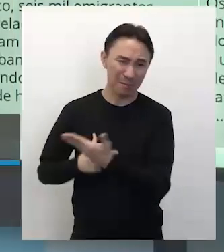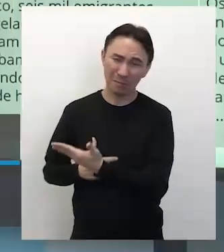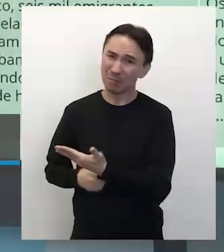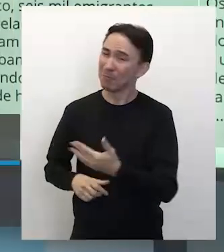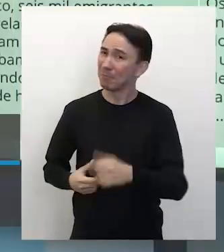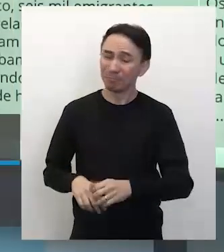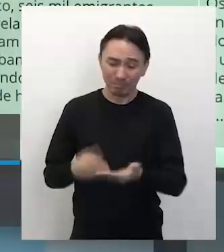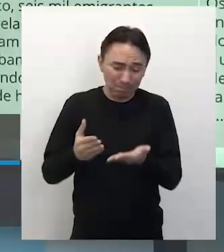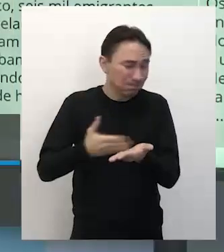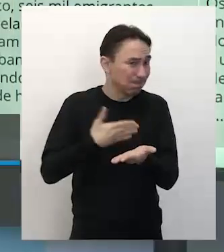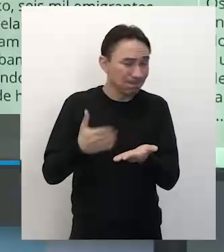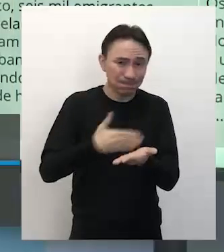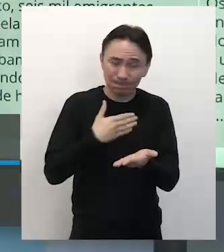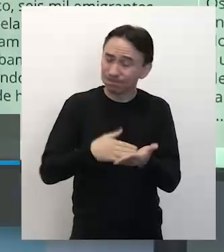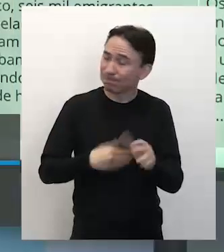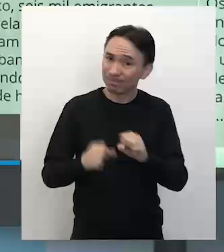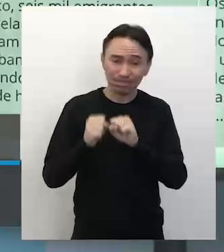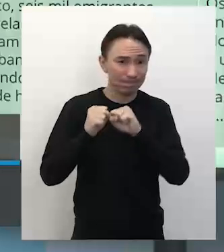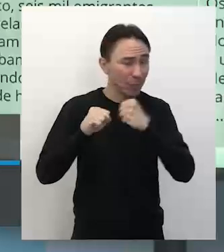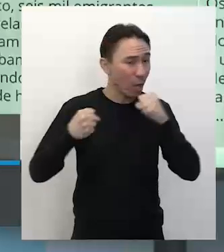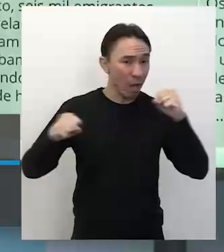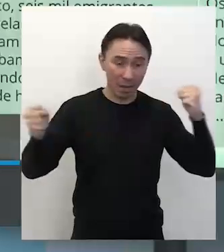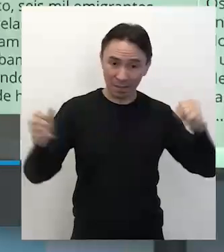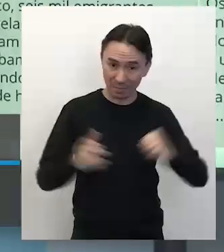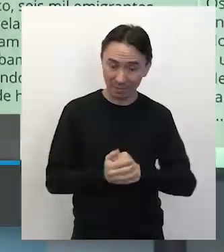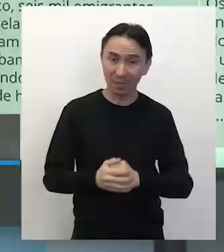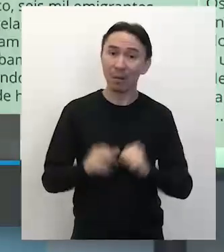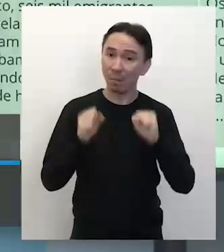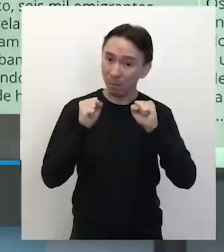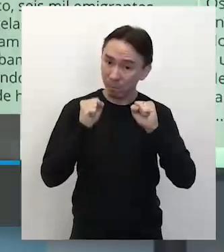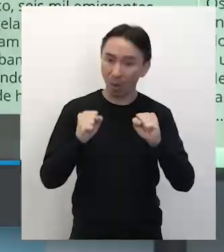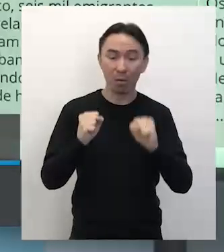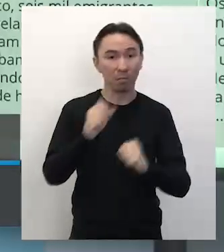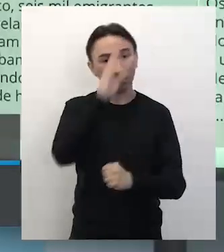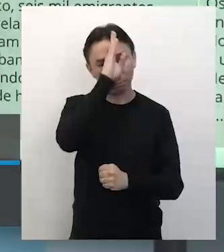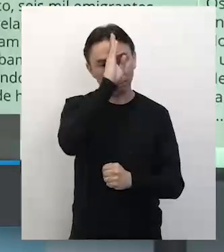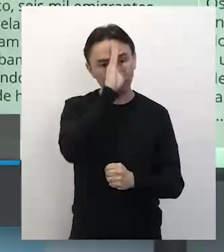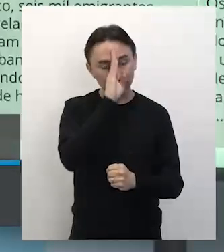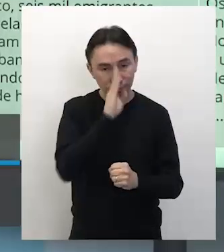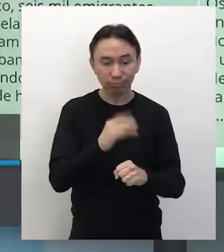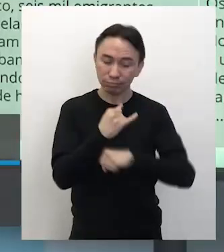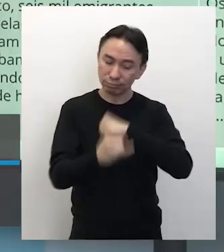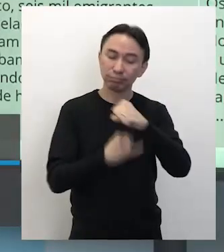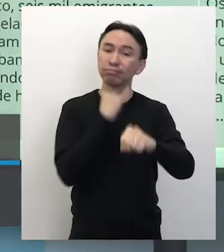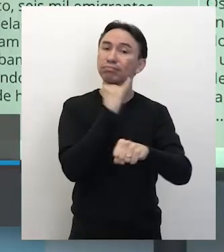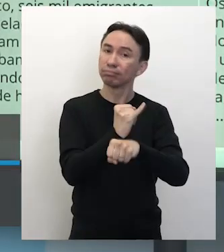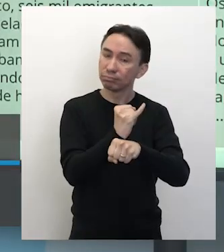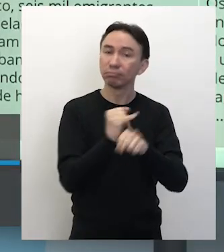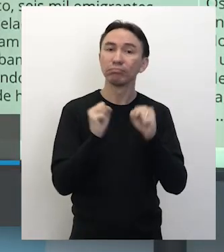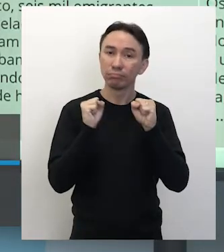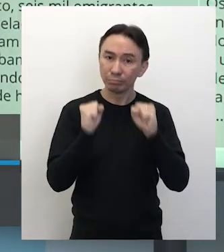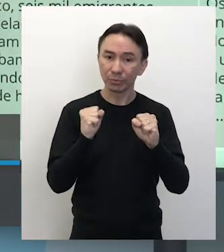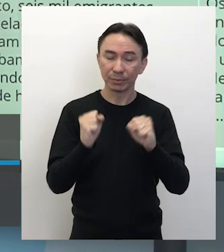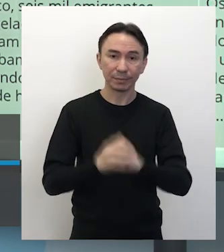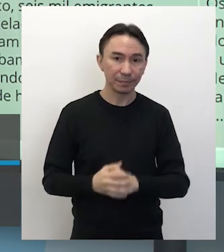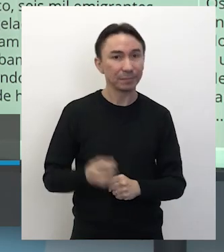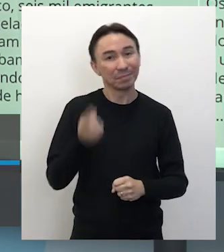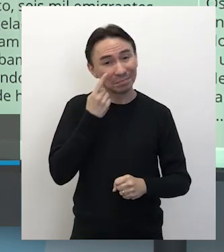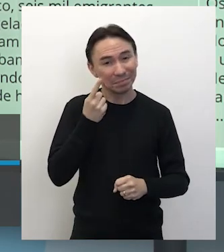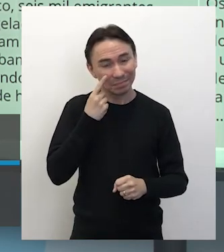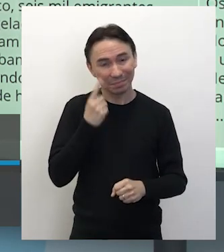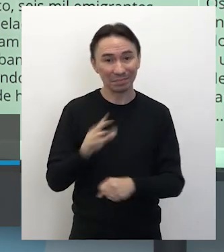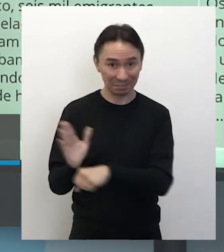No domínio público, vocês têm acesso, tá? Gratuito aí com as obras dele. Então, vamos para o videozinho,